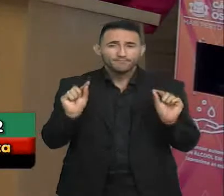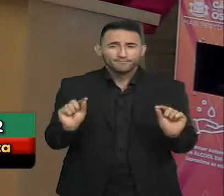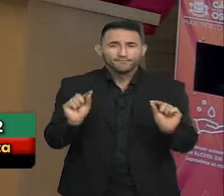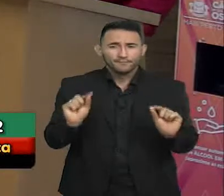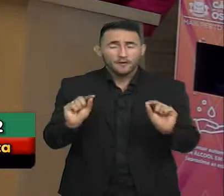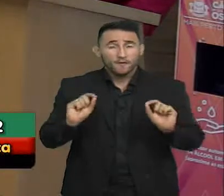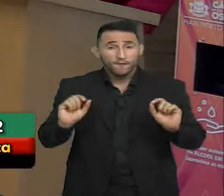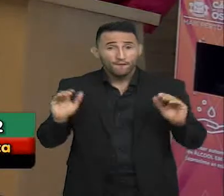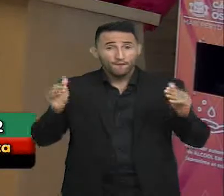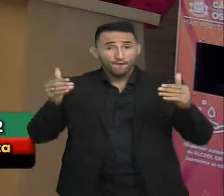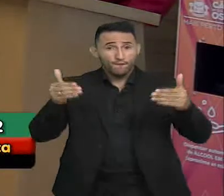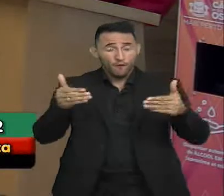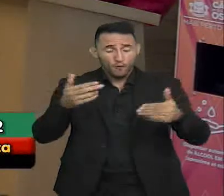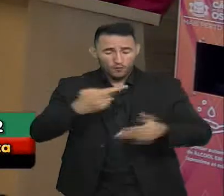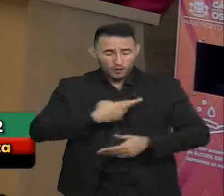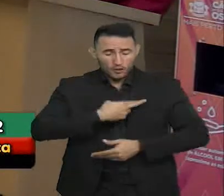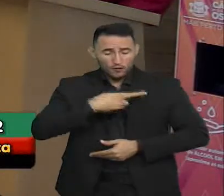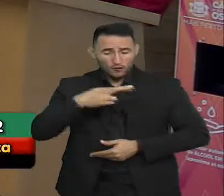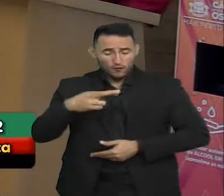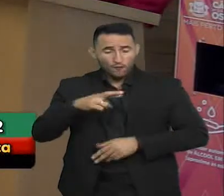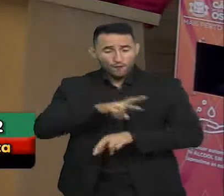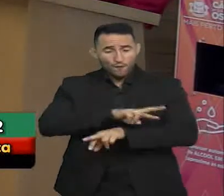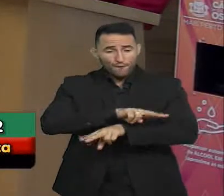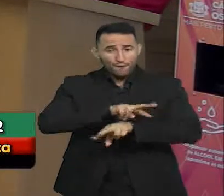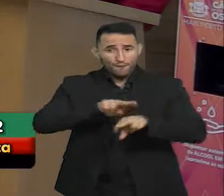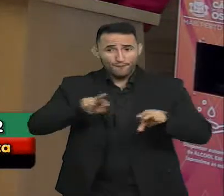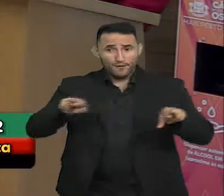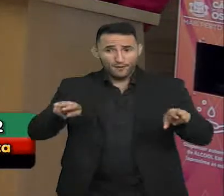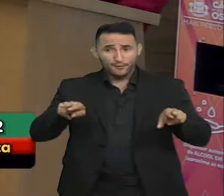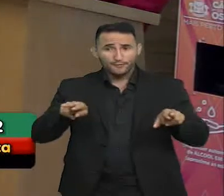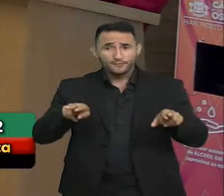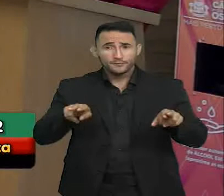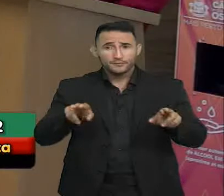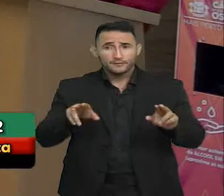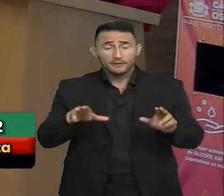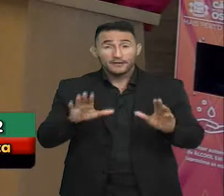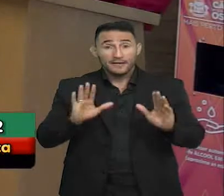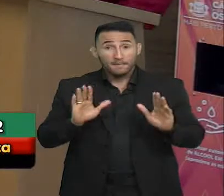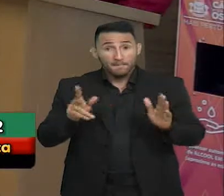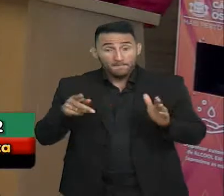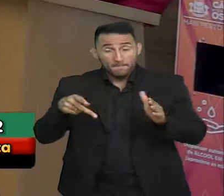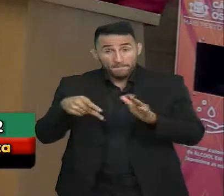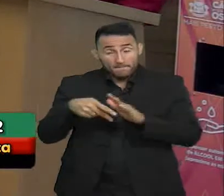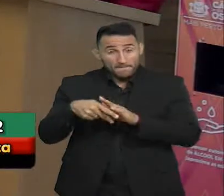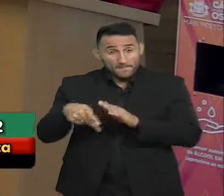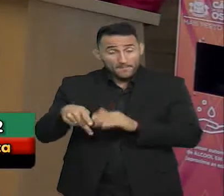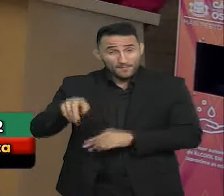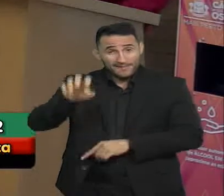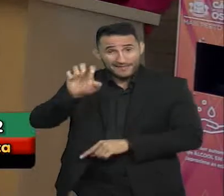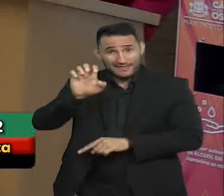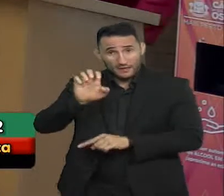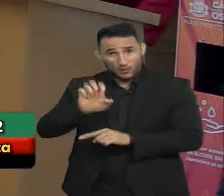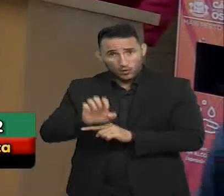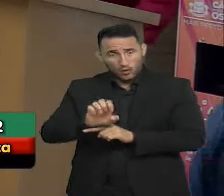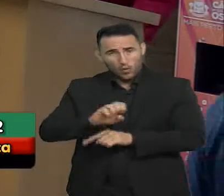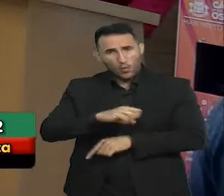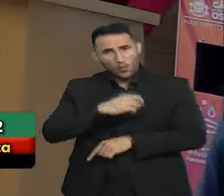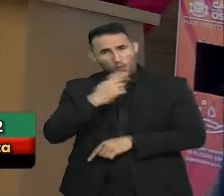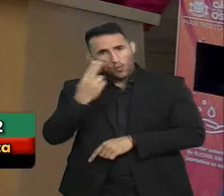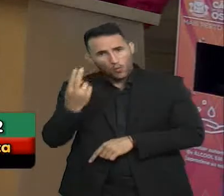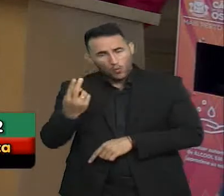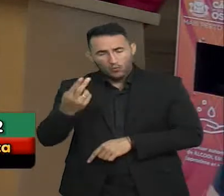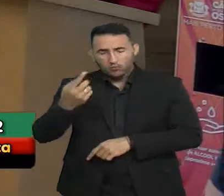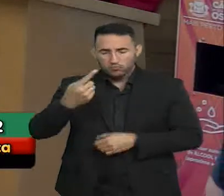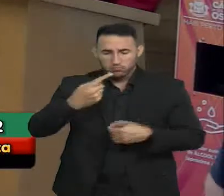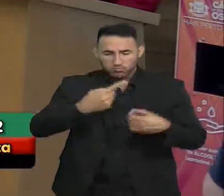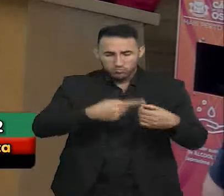fórum interreligioso, pelo menos o fórum interreligioso estadual e os fóruns